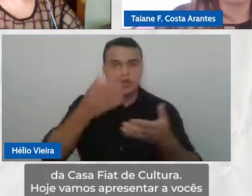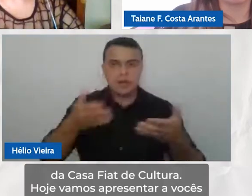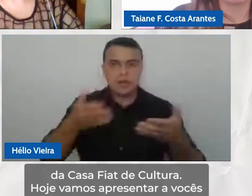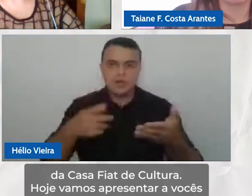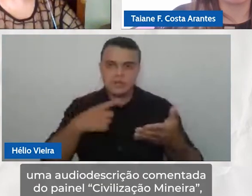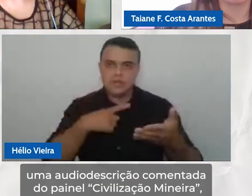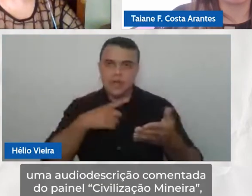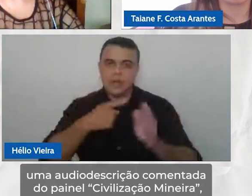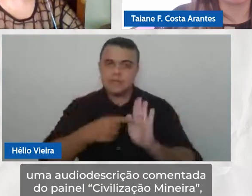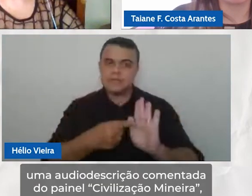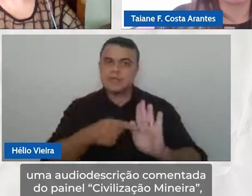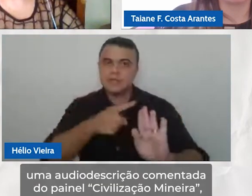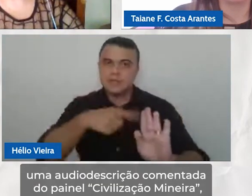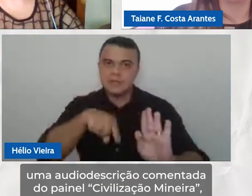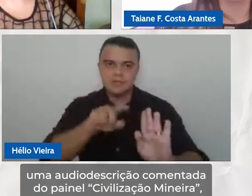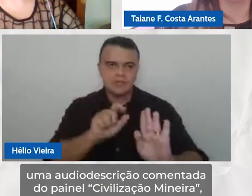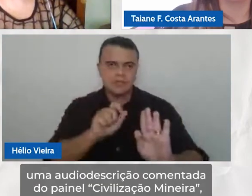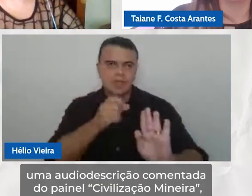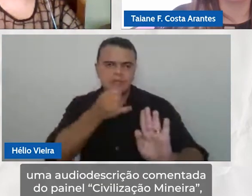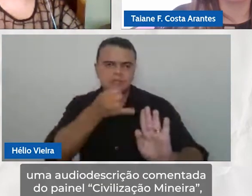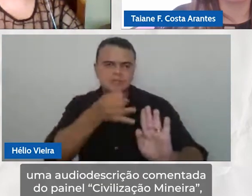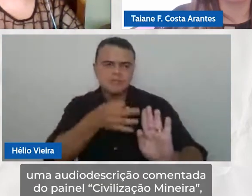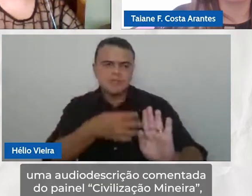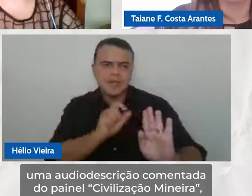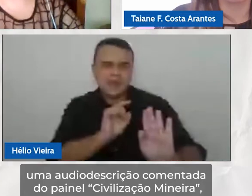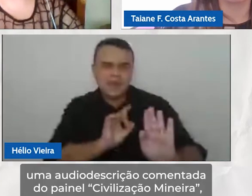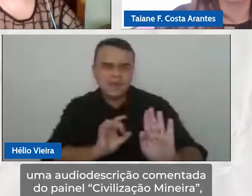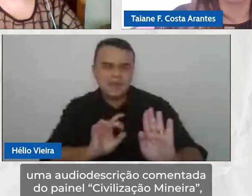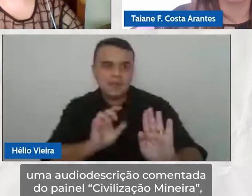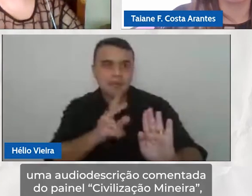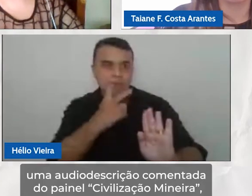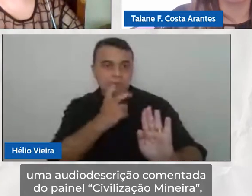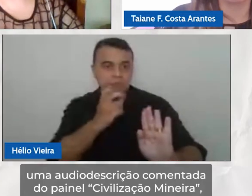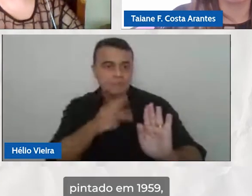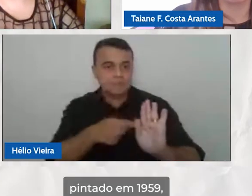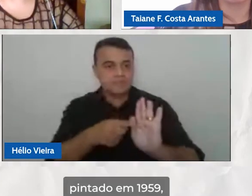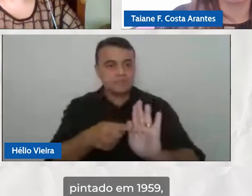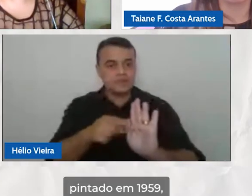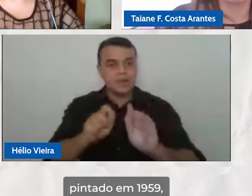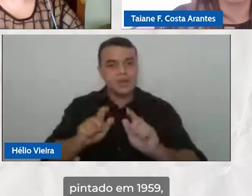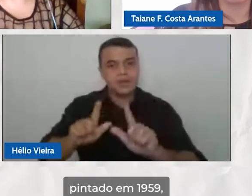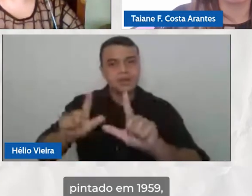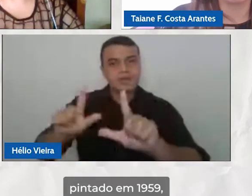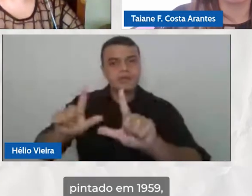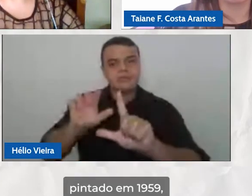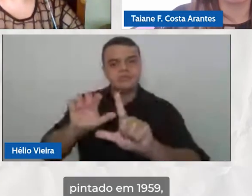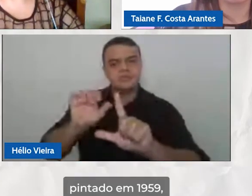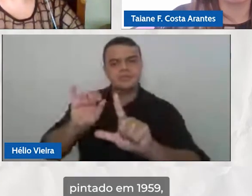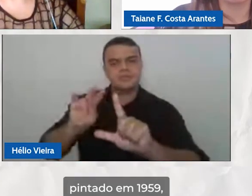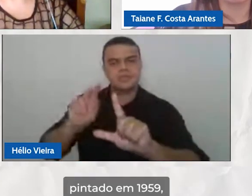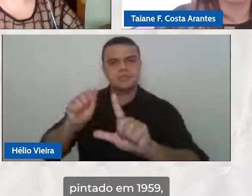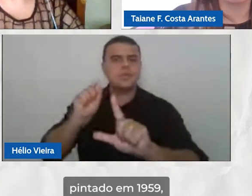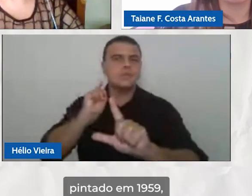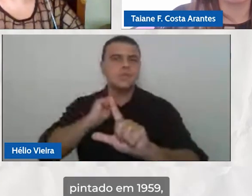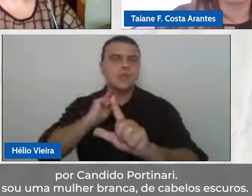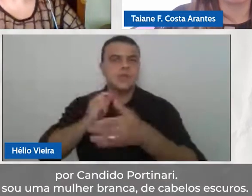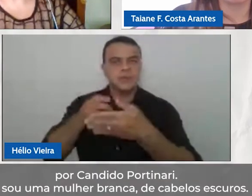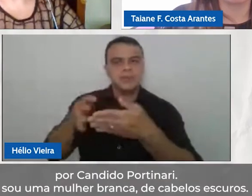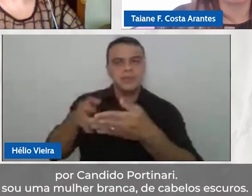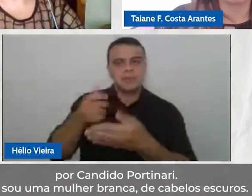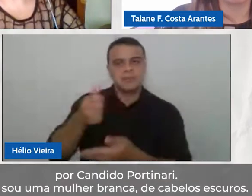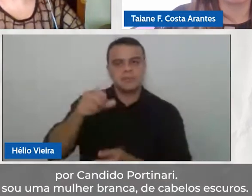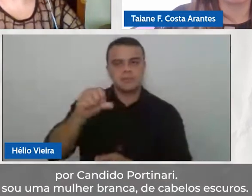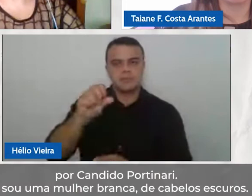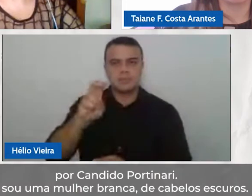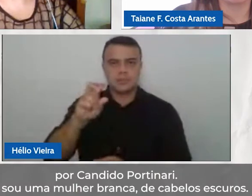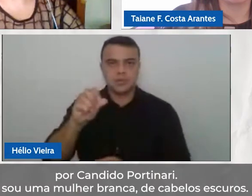a vocês uma audiodescrição comentada do painel Civilização Mineira, pintado em 1959 por